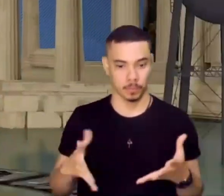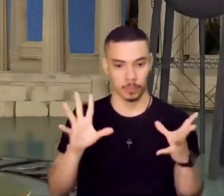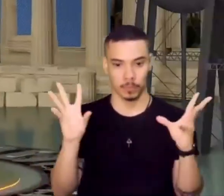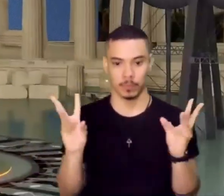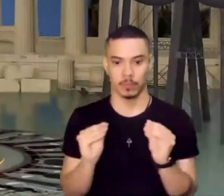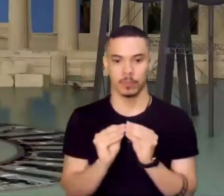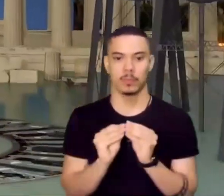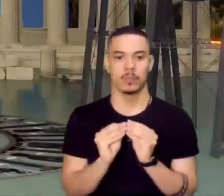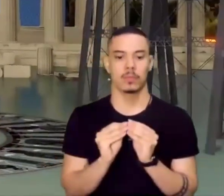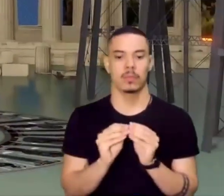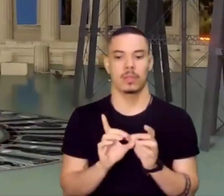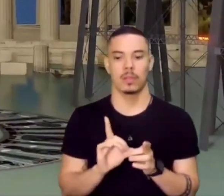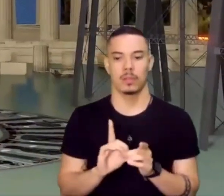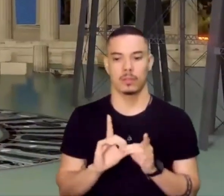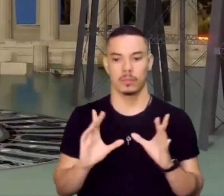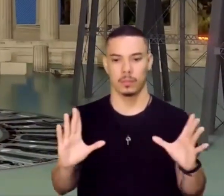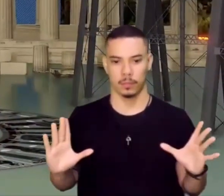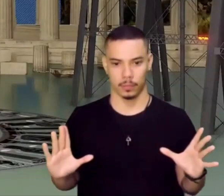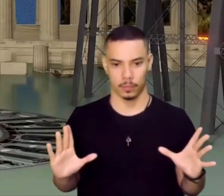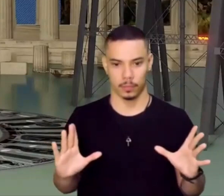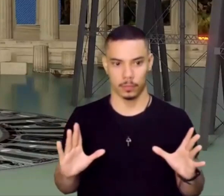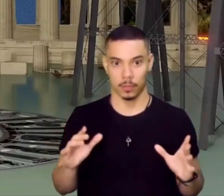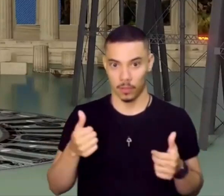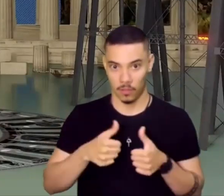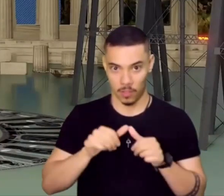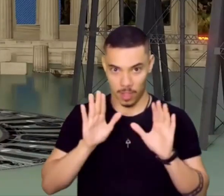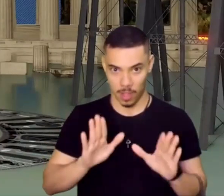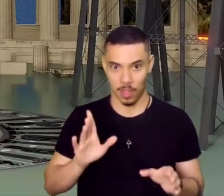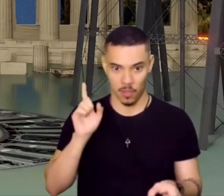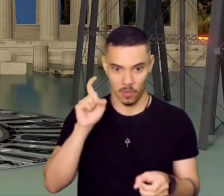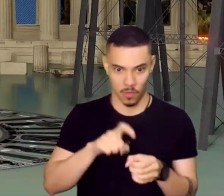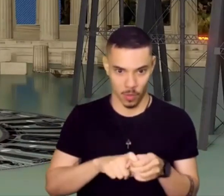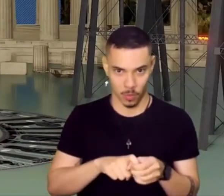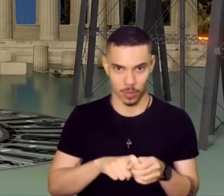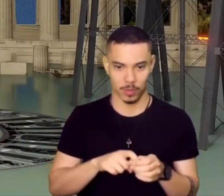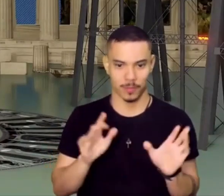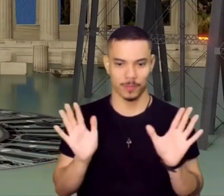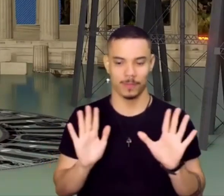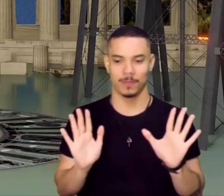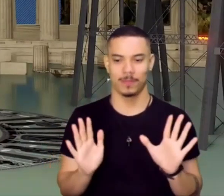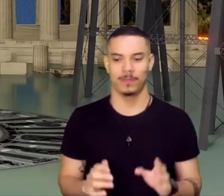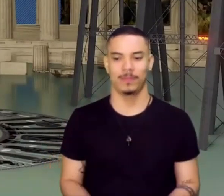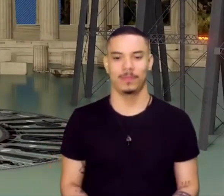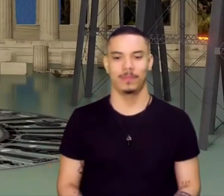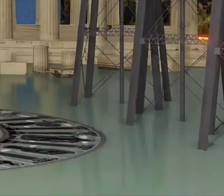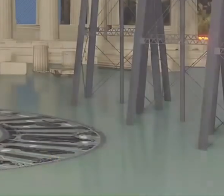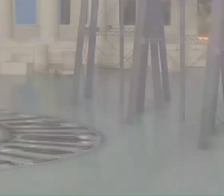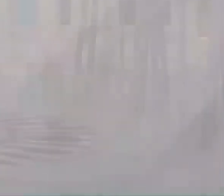Breve, claro, da democracia. E não saia daí não, que a gente já volta, tá bom? Tchau, tchau.